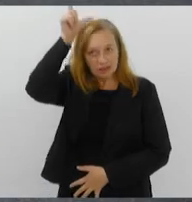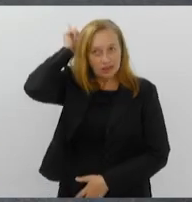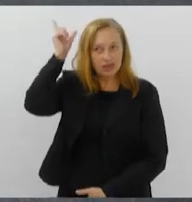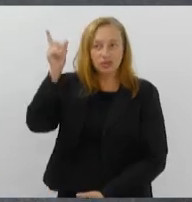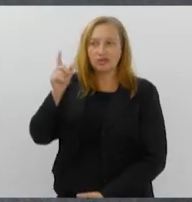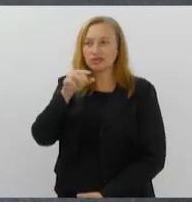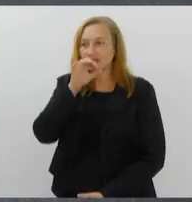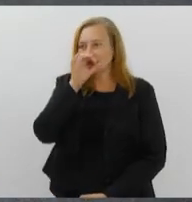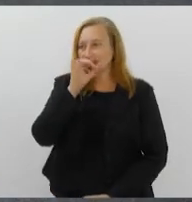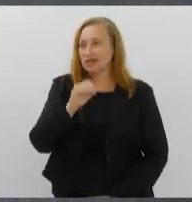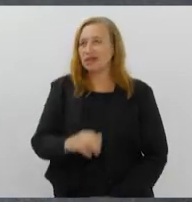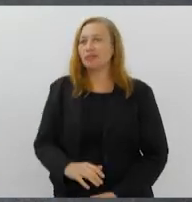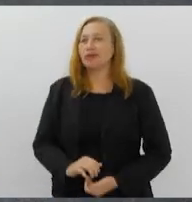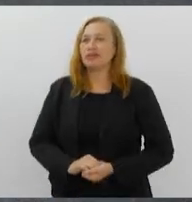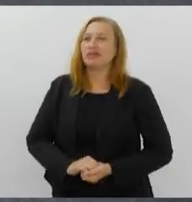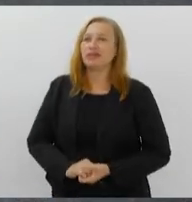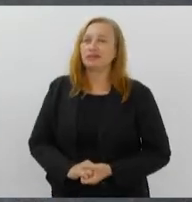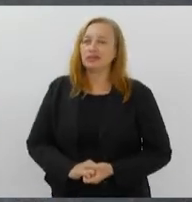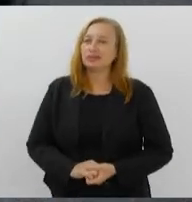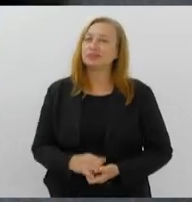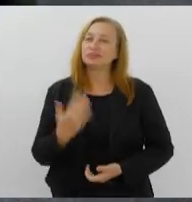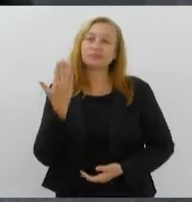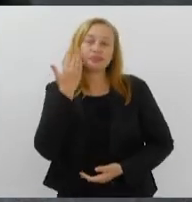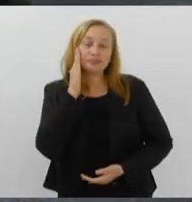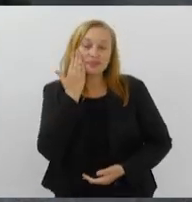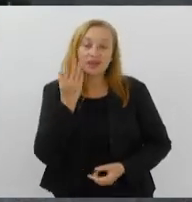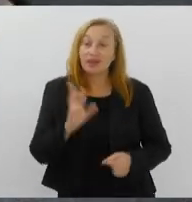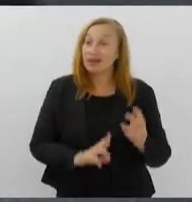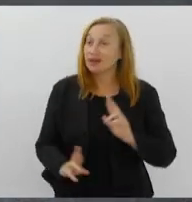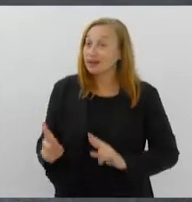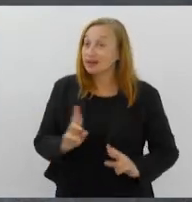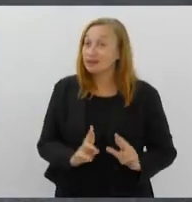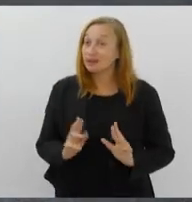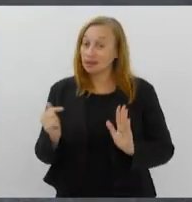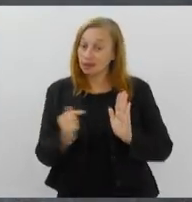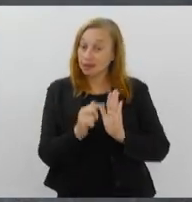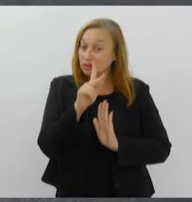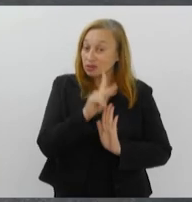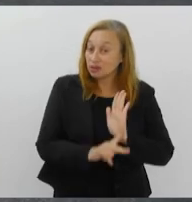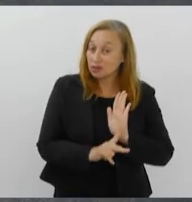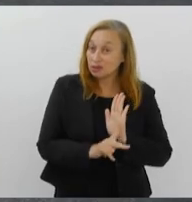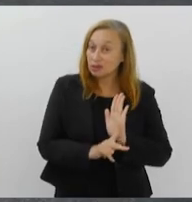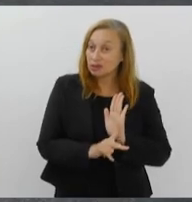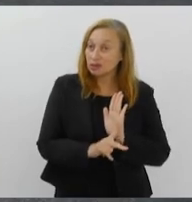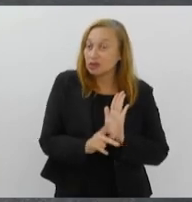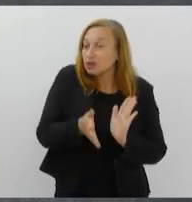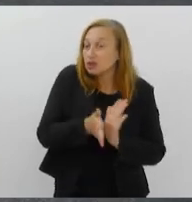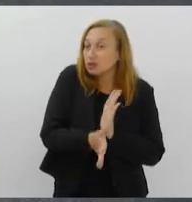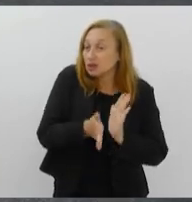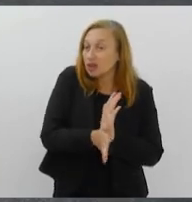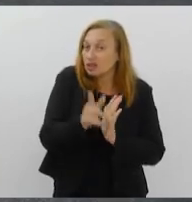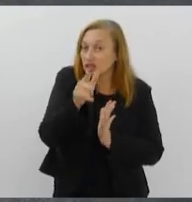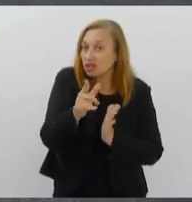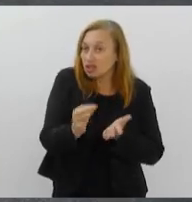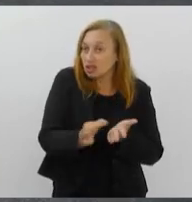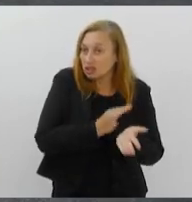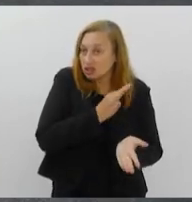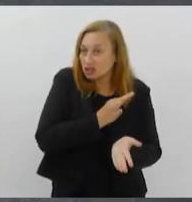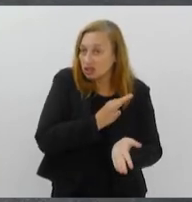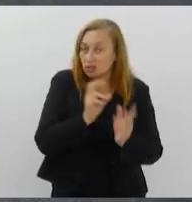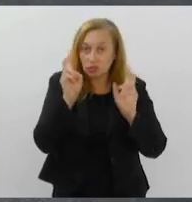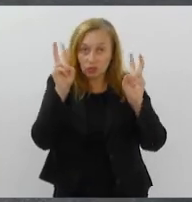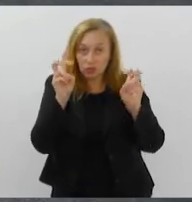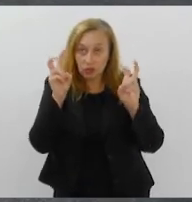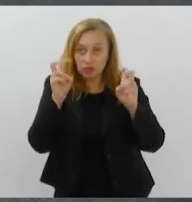Paulo, nós entendemos que, em relação a este projeto e aos subsídios aqui inscritos na